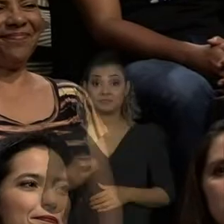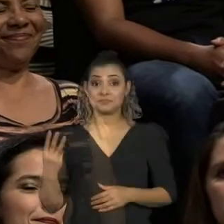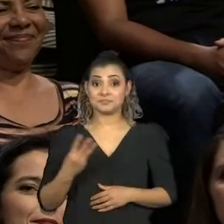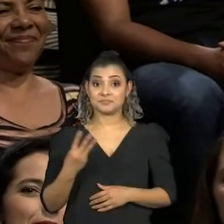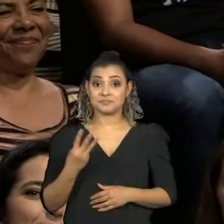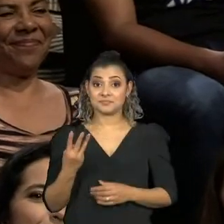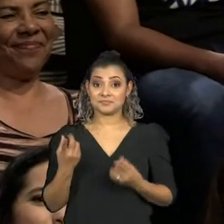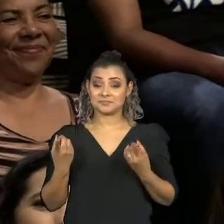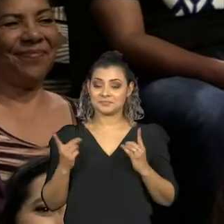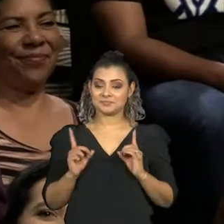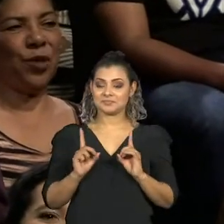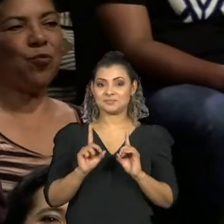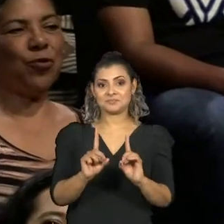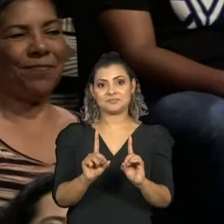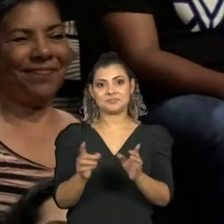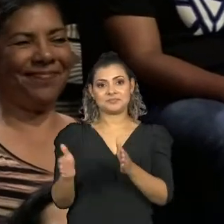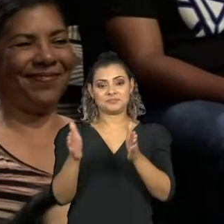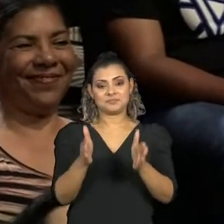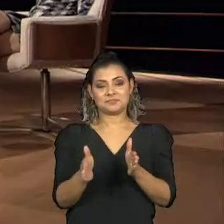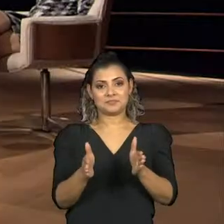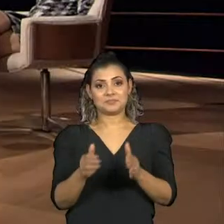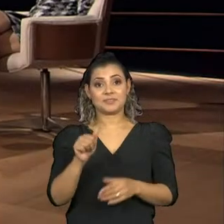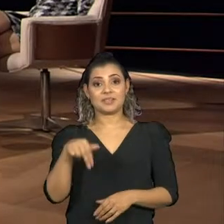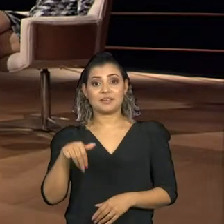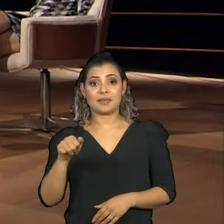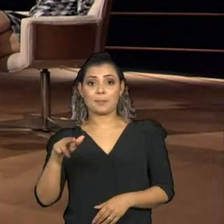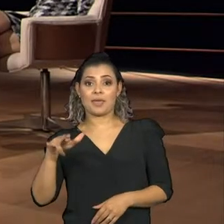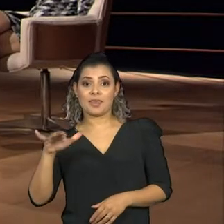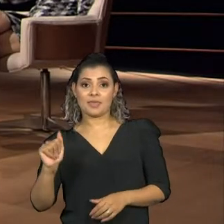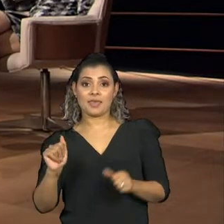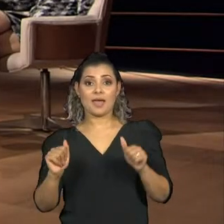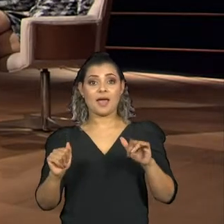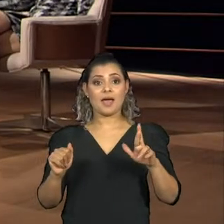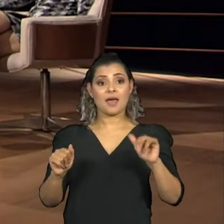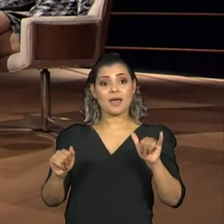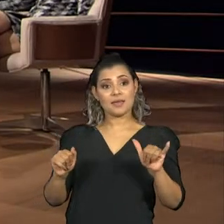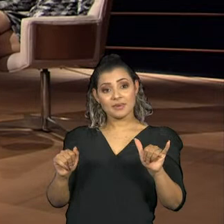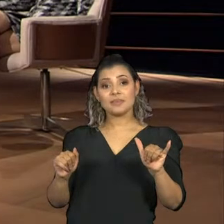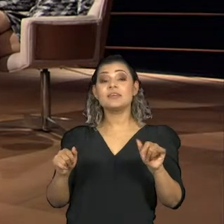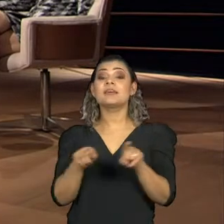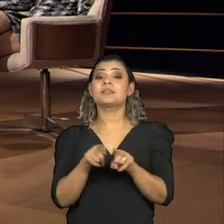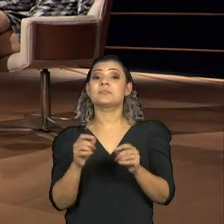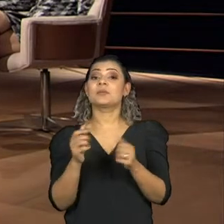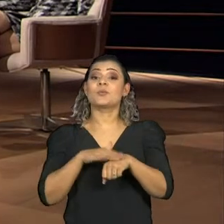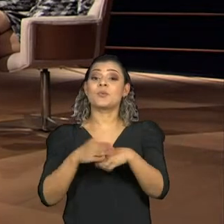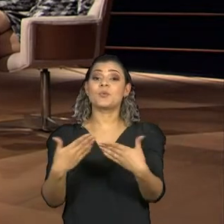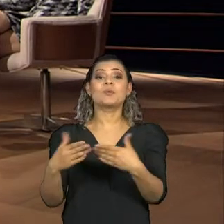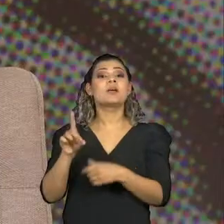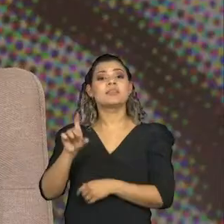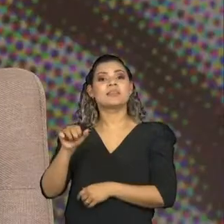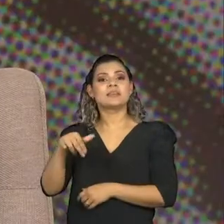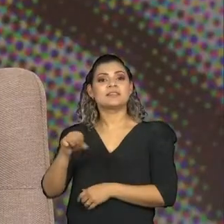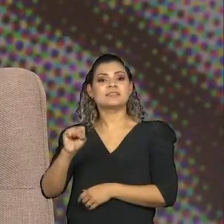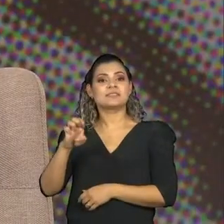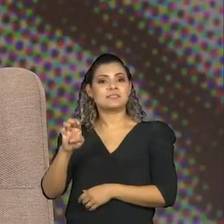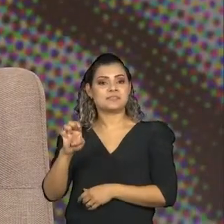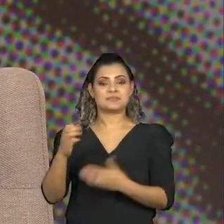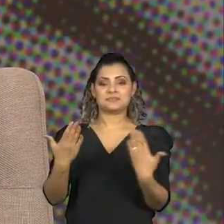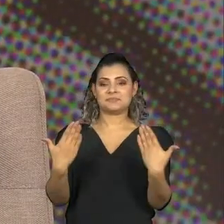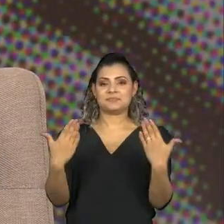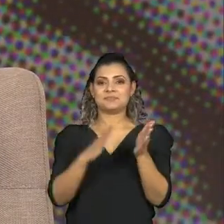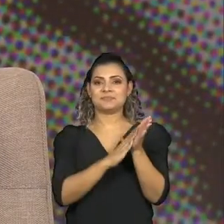Terceiro bloco do Persona em Foco, nós estamos com a Ana Maria Dias e o Ari França conversando com Denise Fraga.